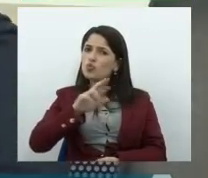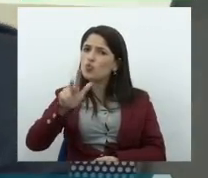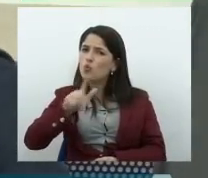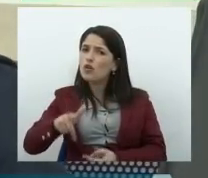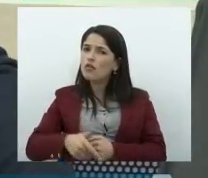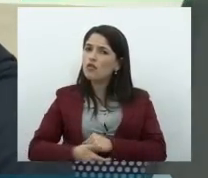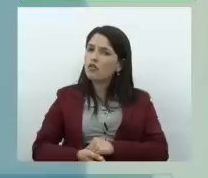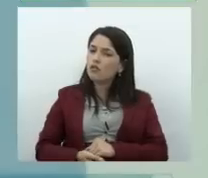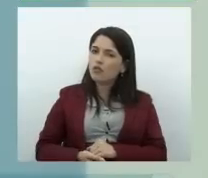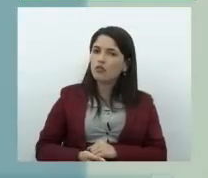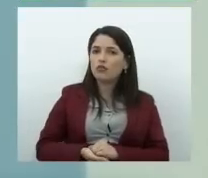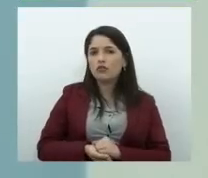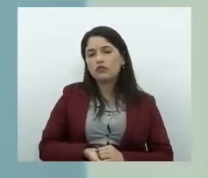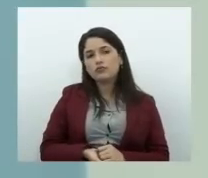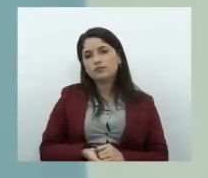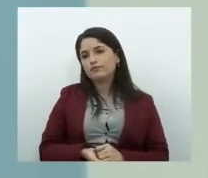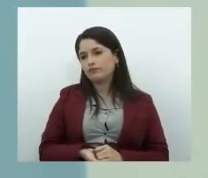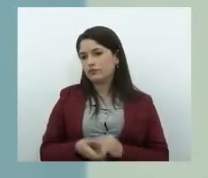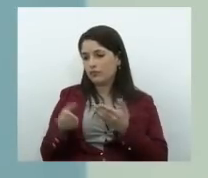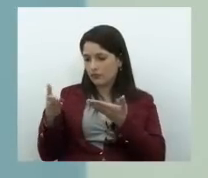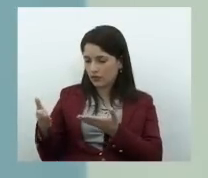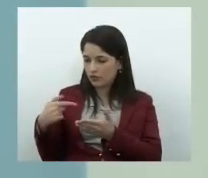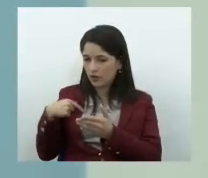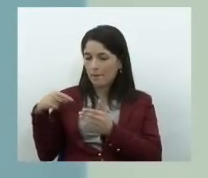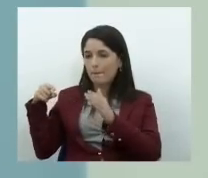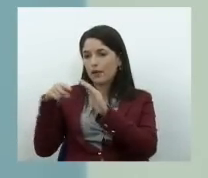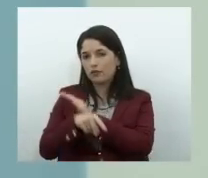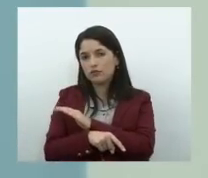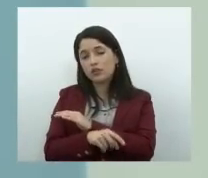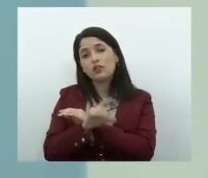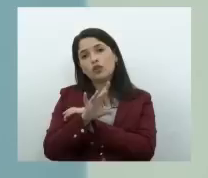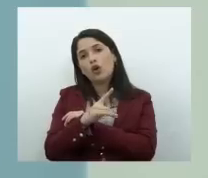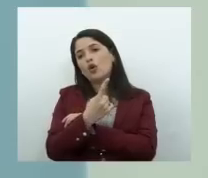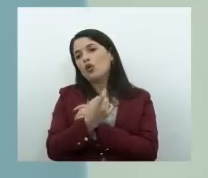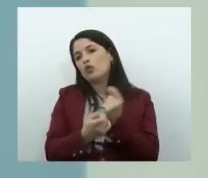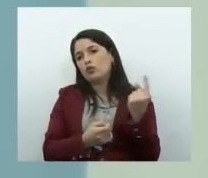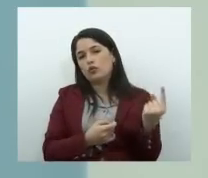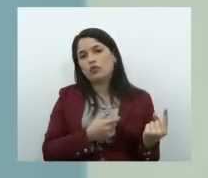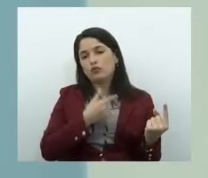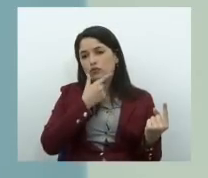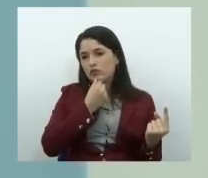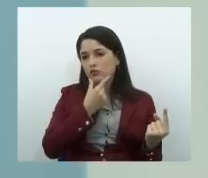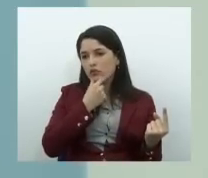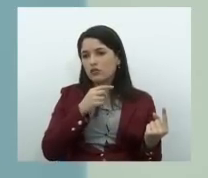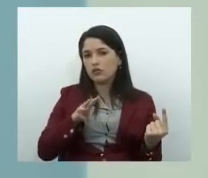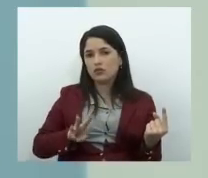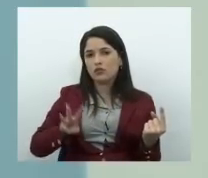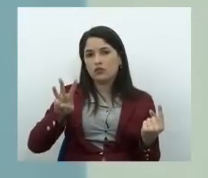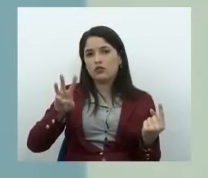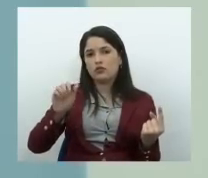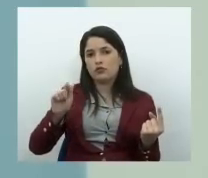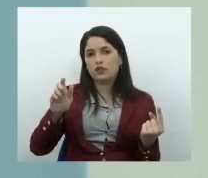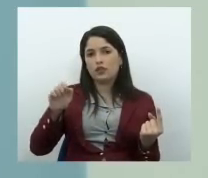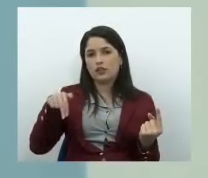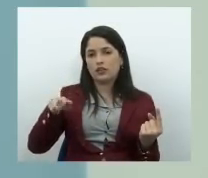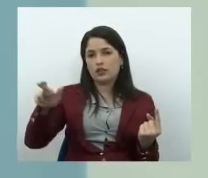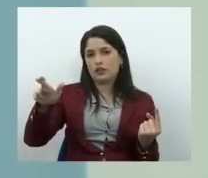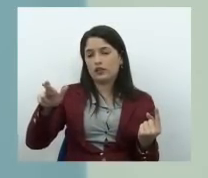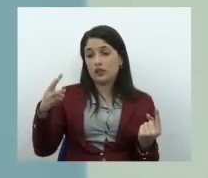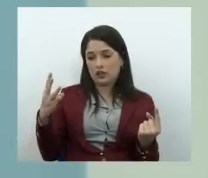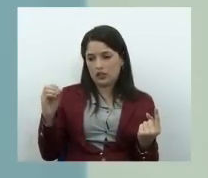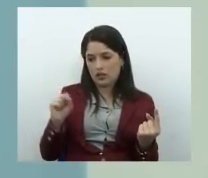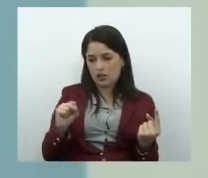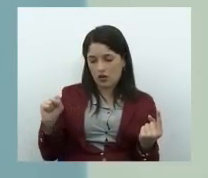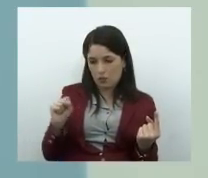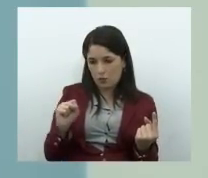obrigado, candidato. Pela regra, o senhor é o próximo a perguntar, e só pode dirigir a sua pergunta ao candidato Wagner Freitas. O senhor tem 30 segundos para a